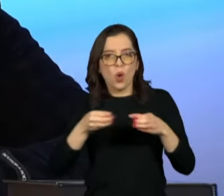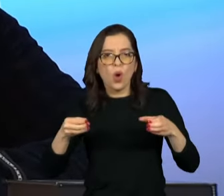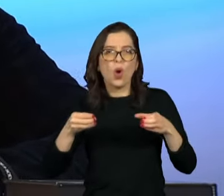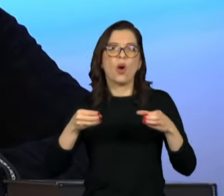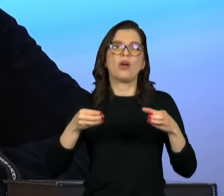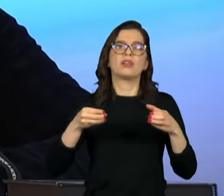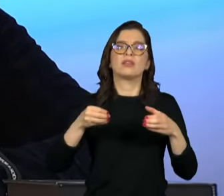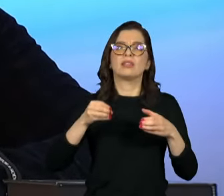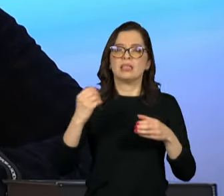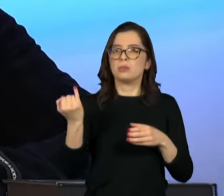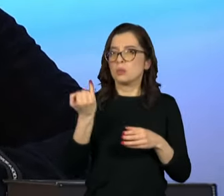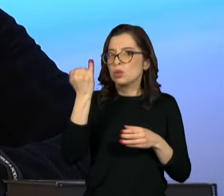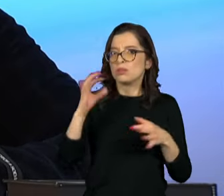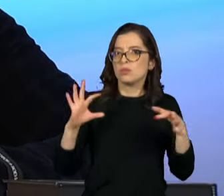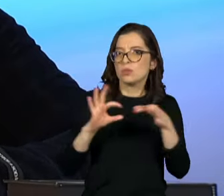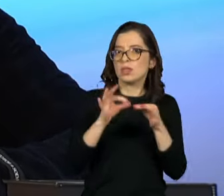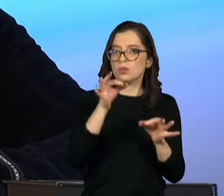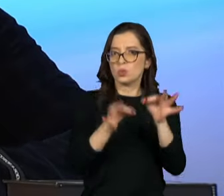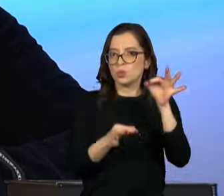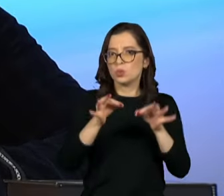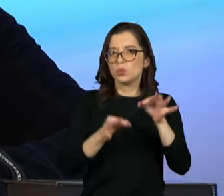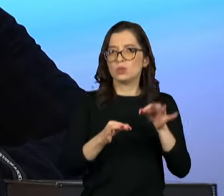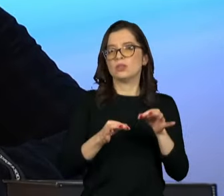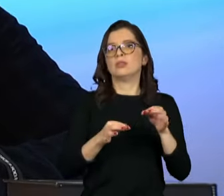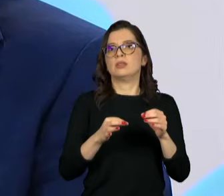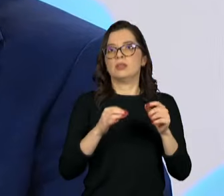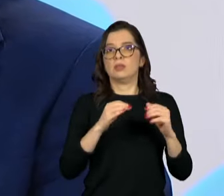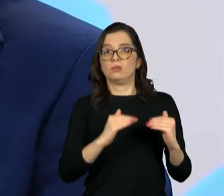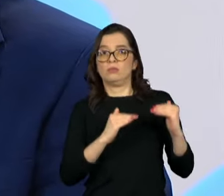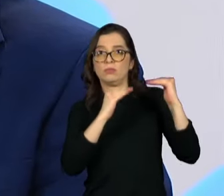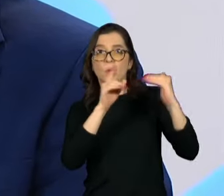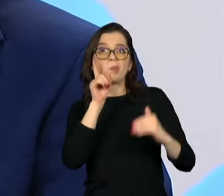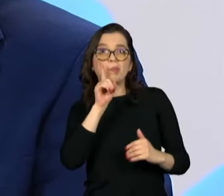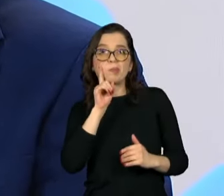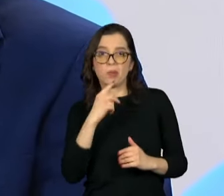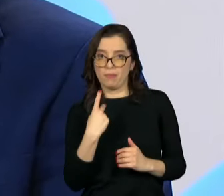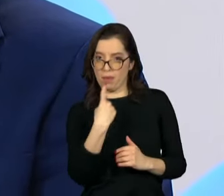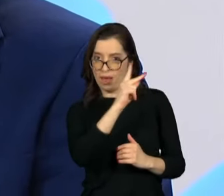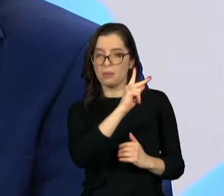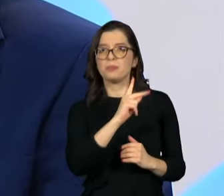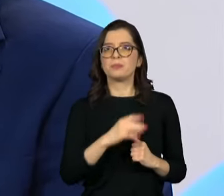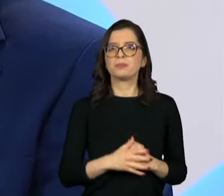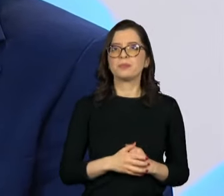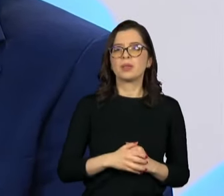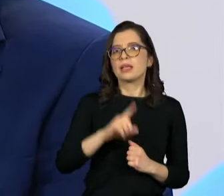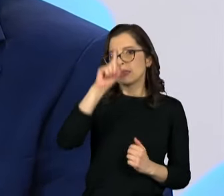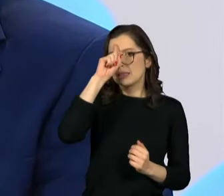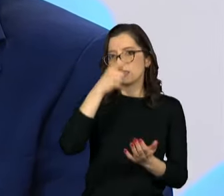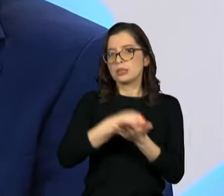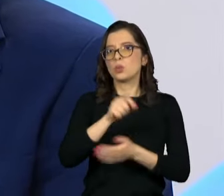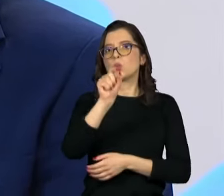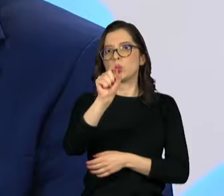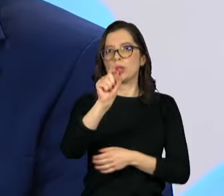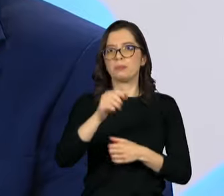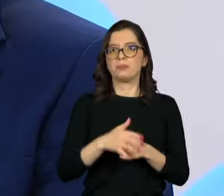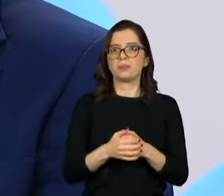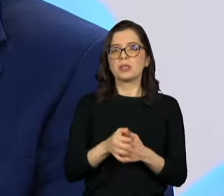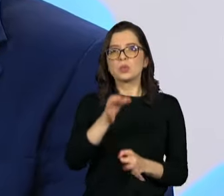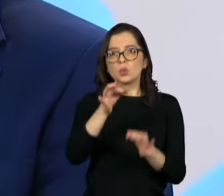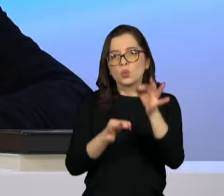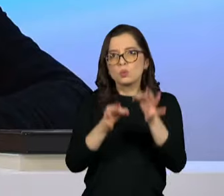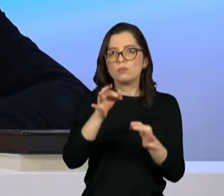Unidos decidiu um caso importante sobre ações afirmativas com base na questão racial. O juiz